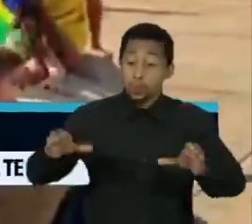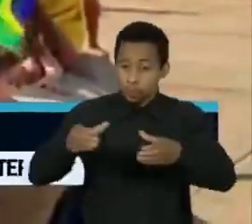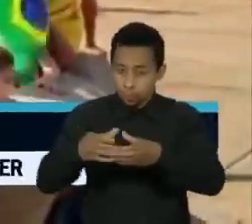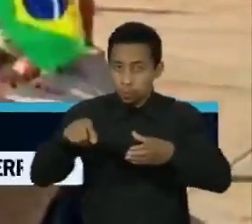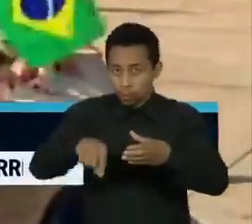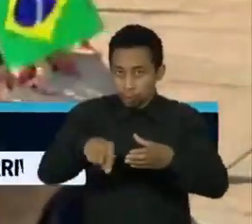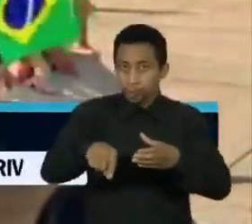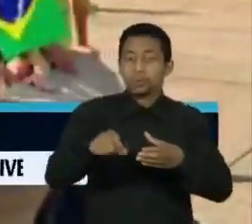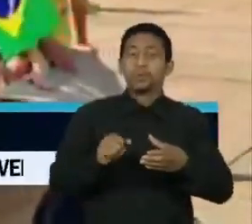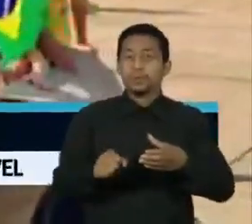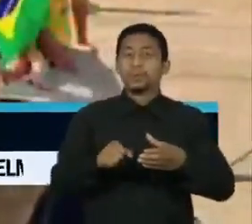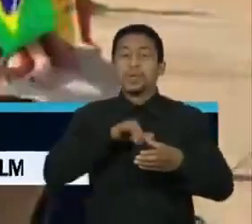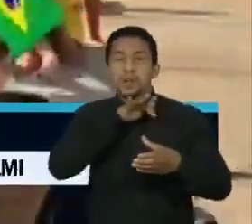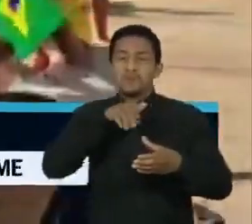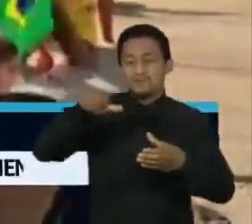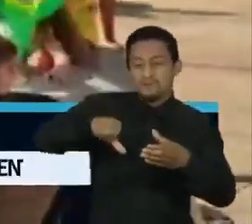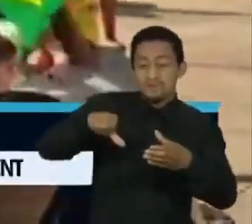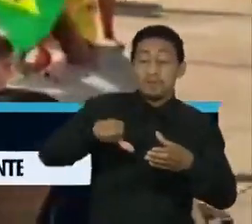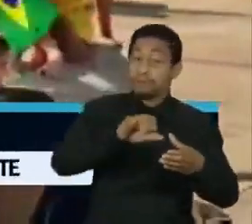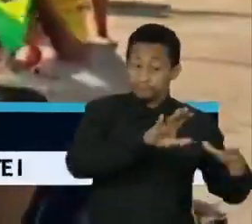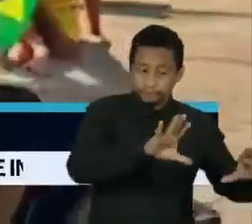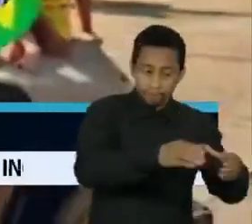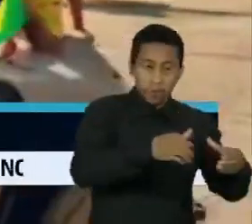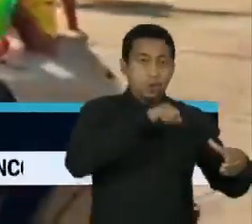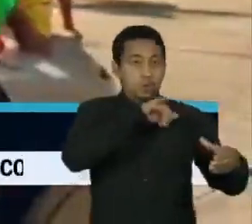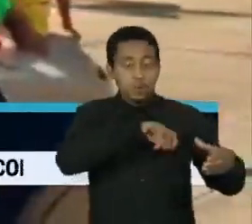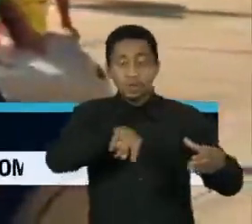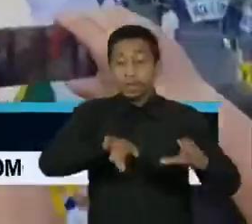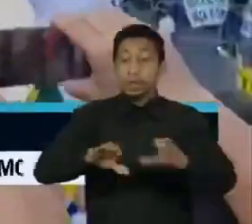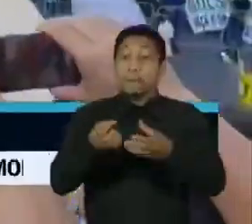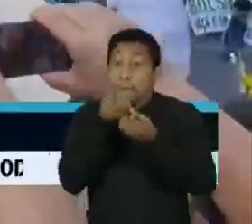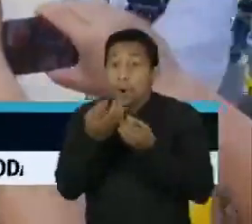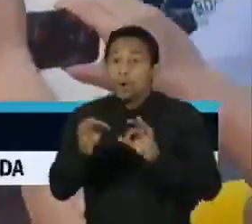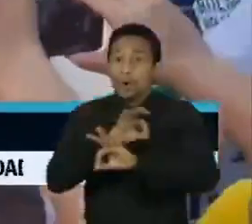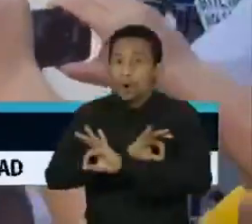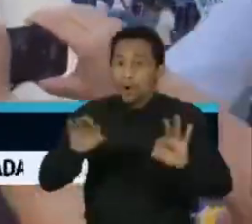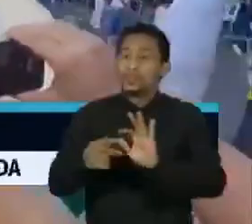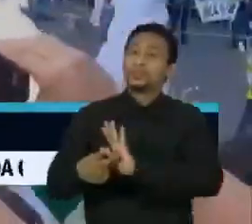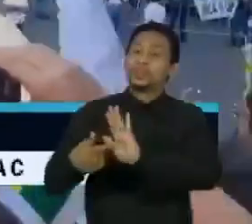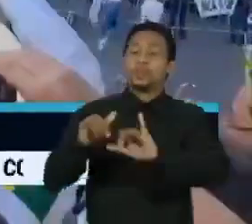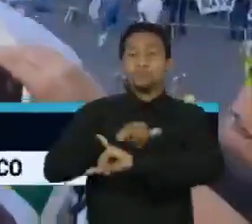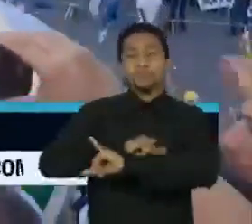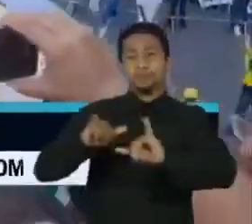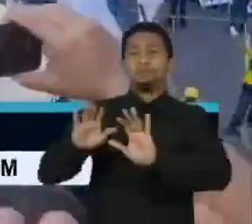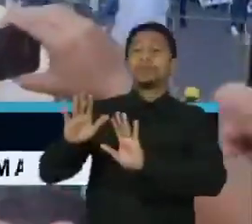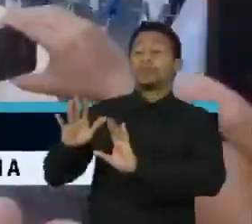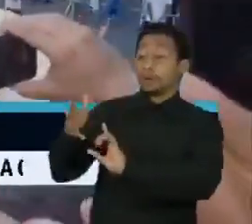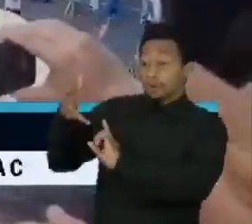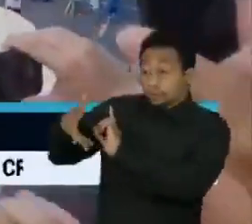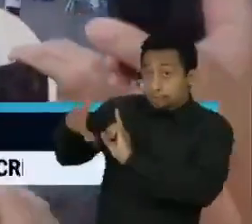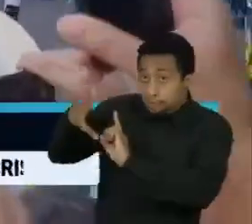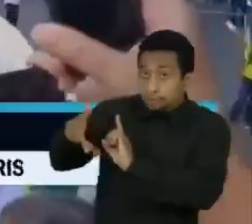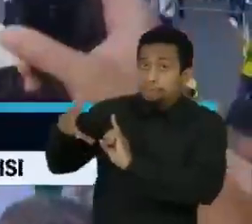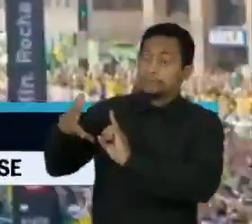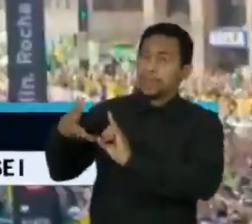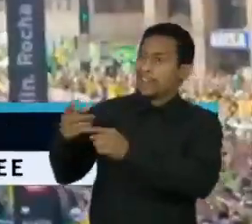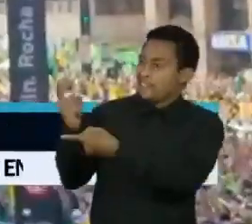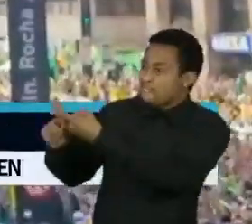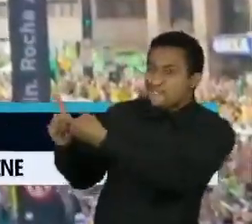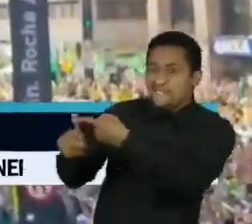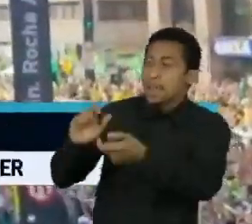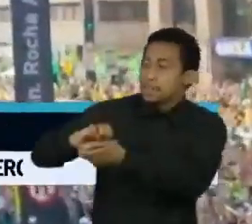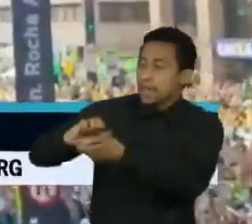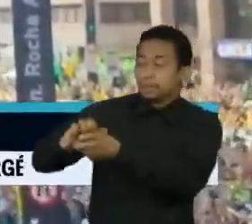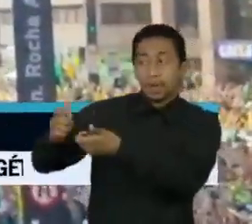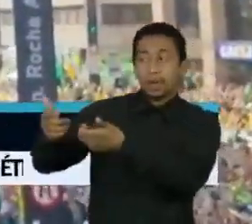essa melhora é o fato do presidente Bolsonaro ter suspendido os ataques às instituições, sobretudo ao